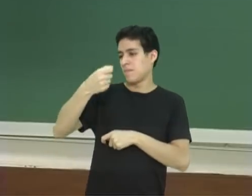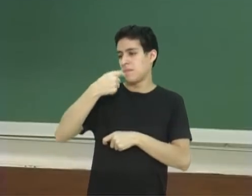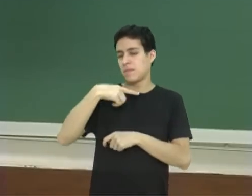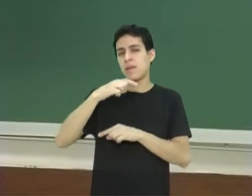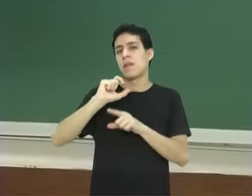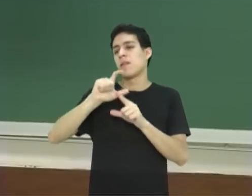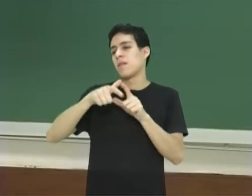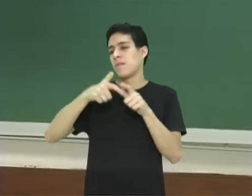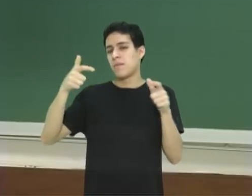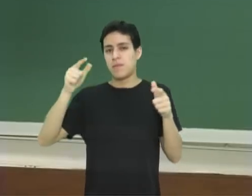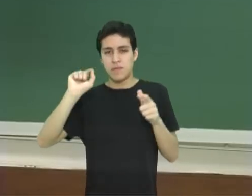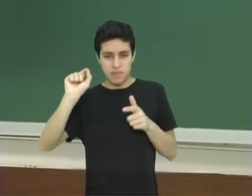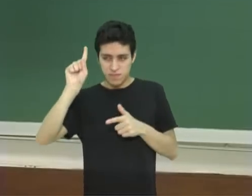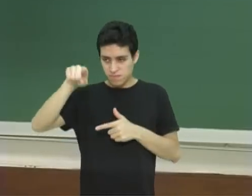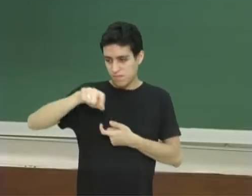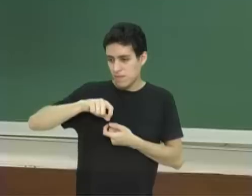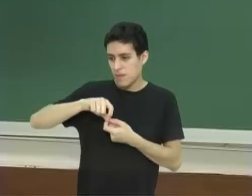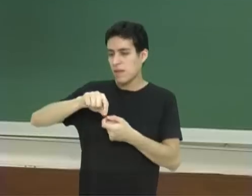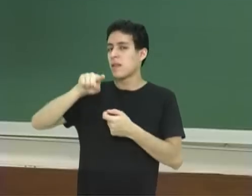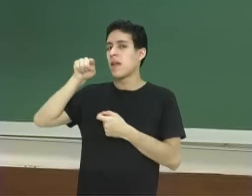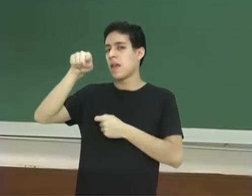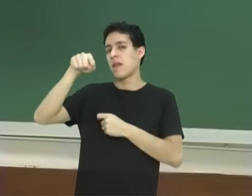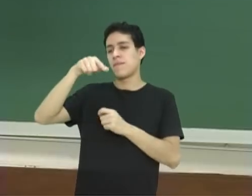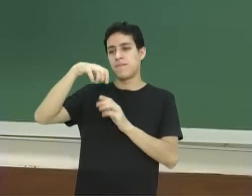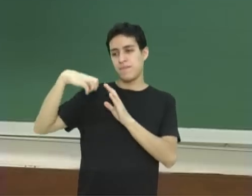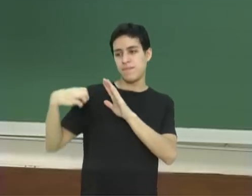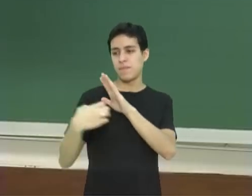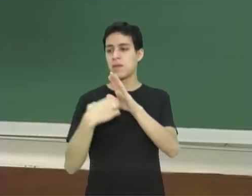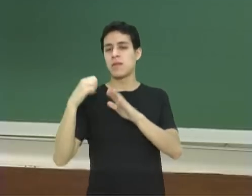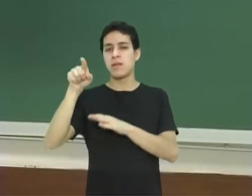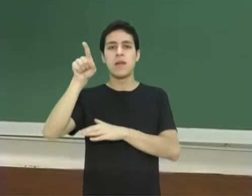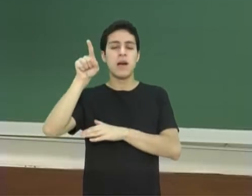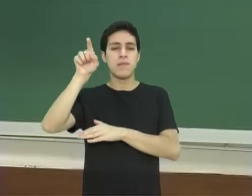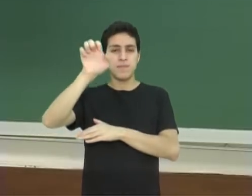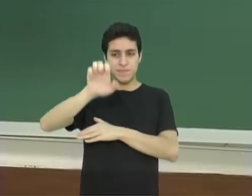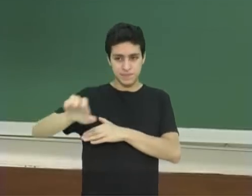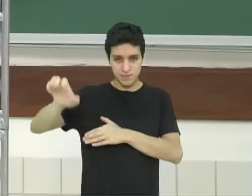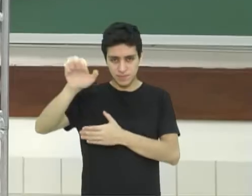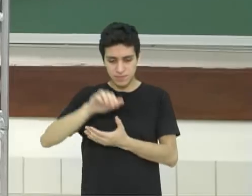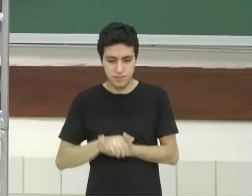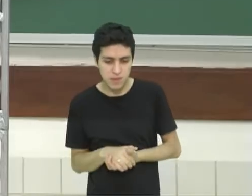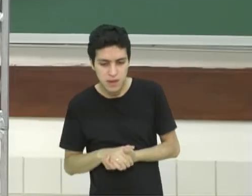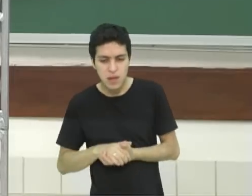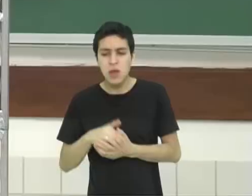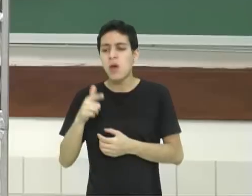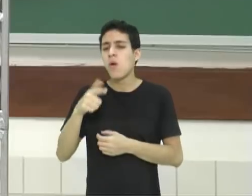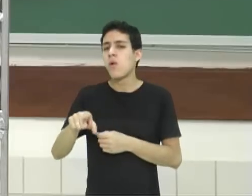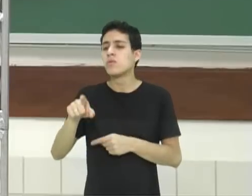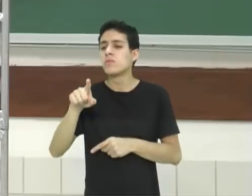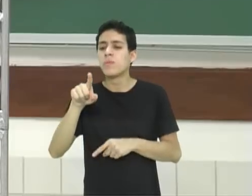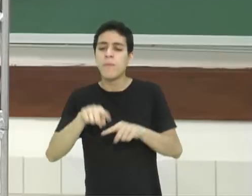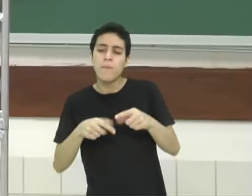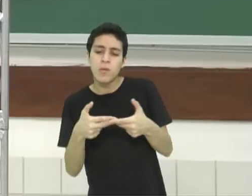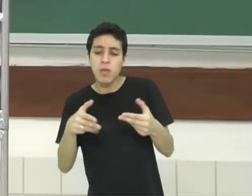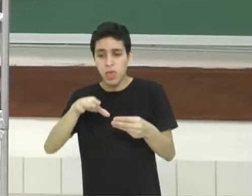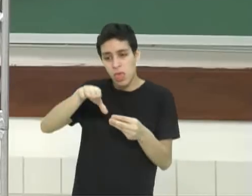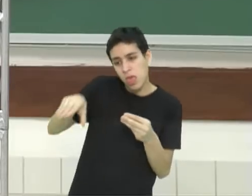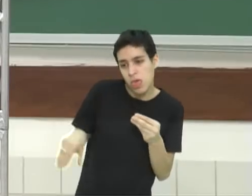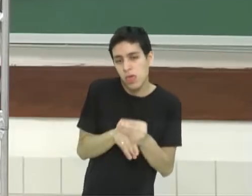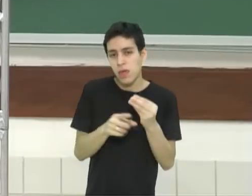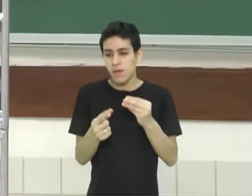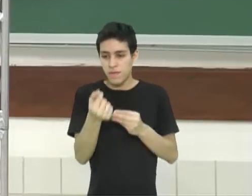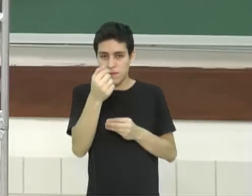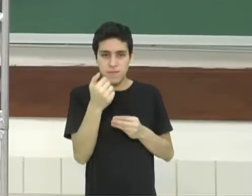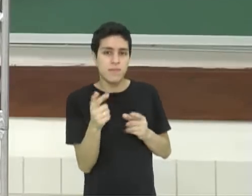na maioria, são feitos por multinacionais europeias. Demais produtos manufaturados. O que são esses produtos manufaturados? Produtos